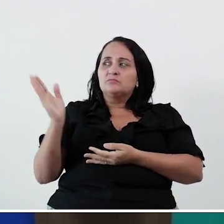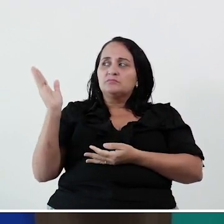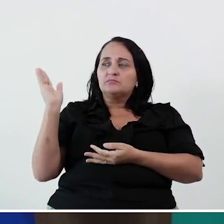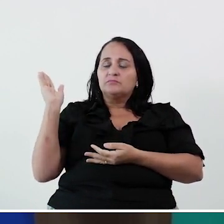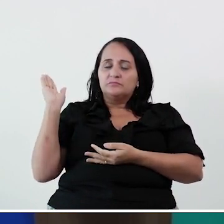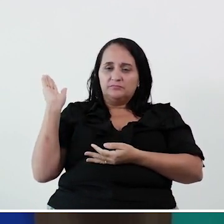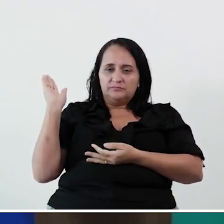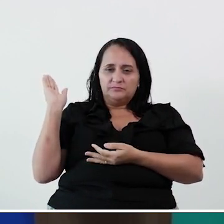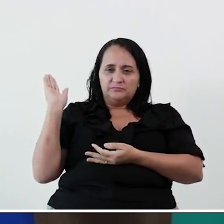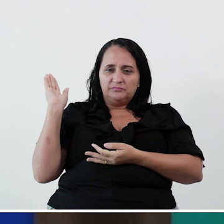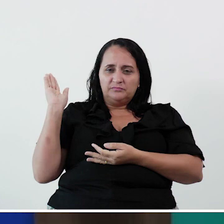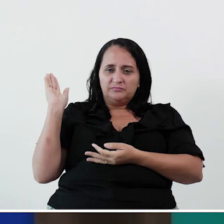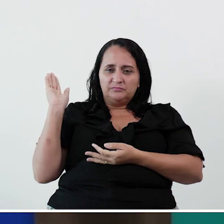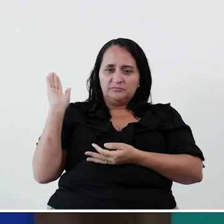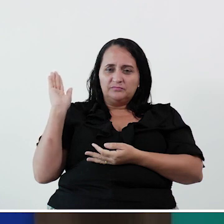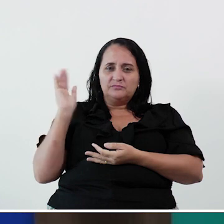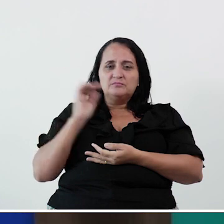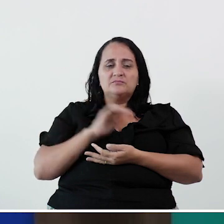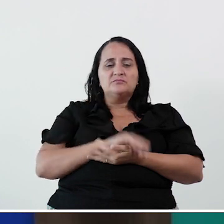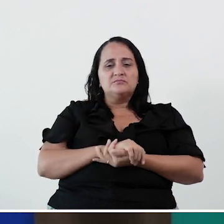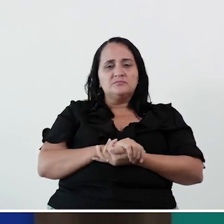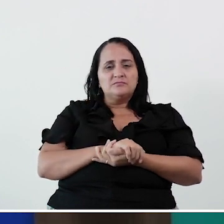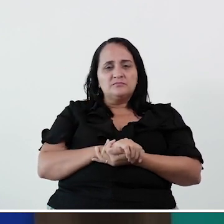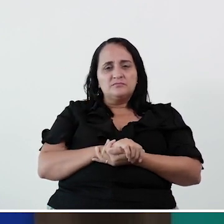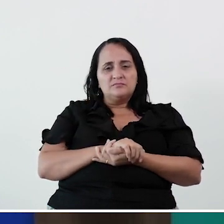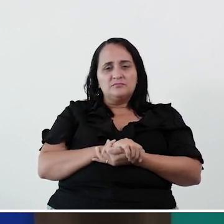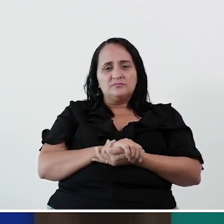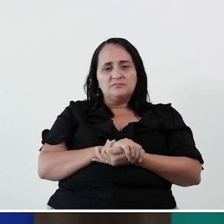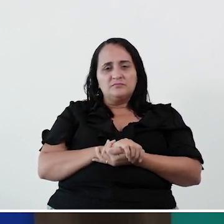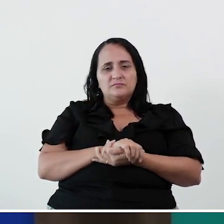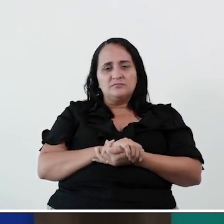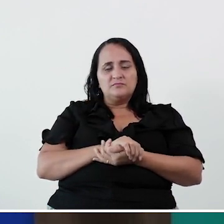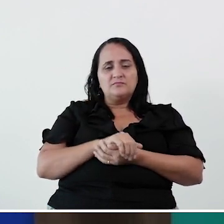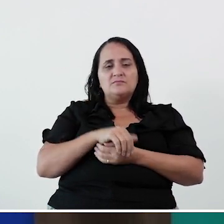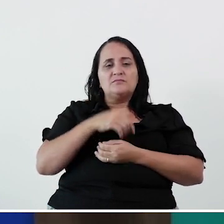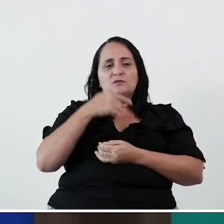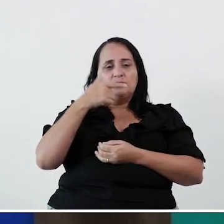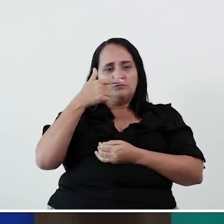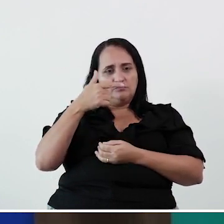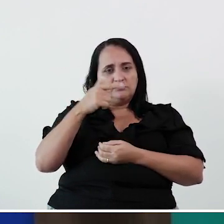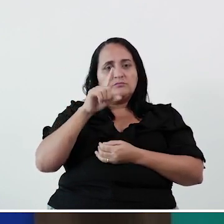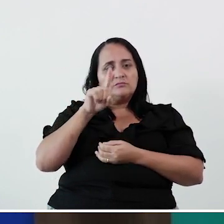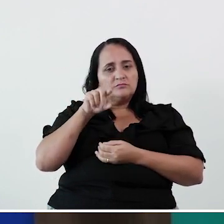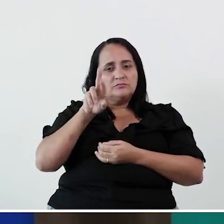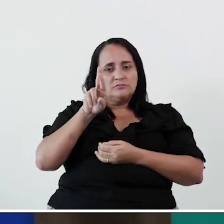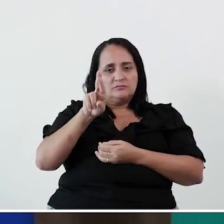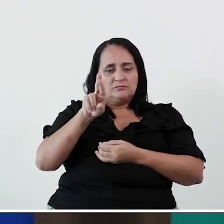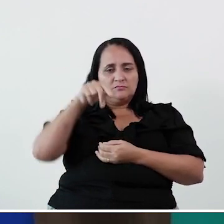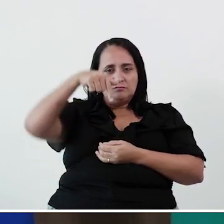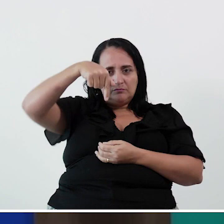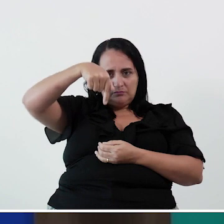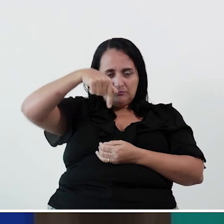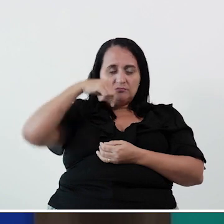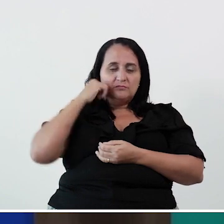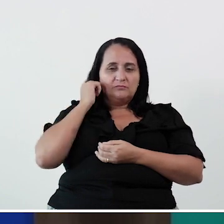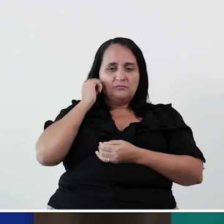-2/1. Então, de fato, 2 é um número racional. Se eu tiver o